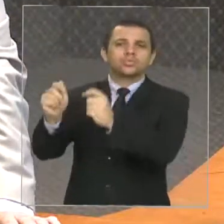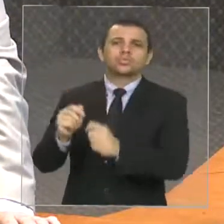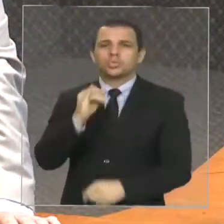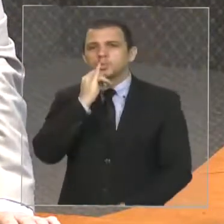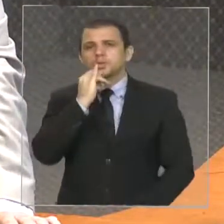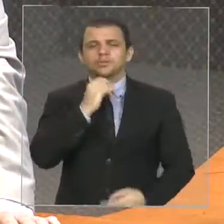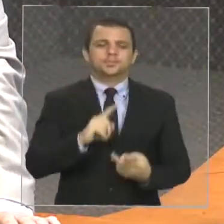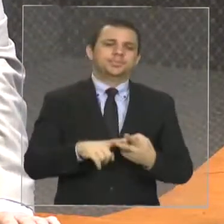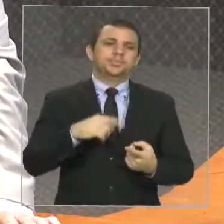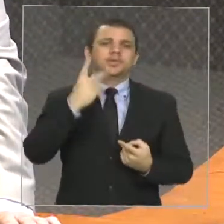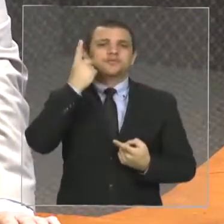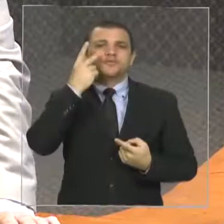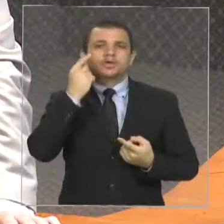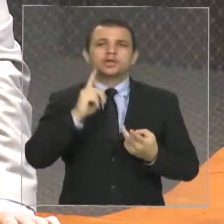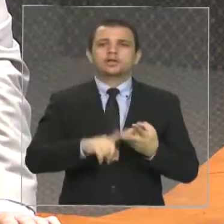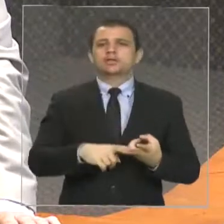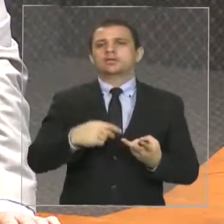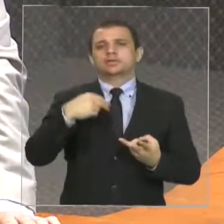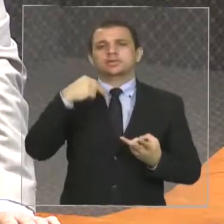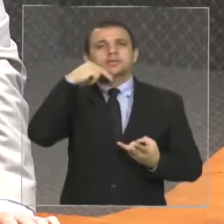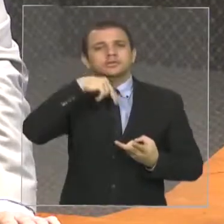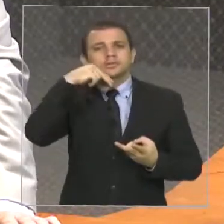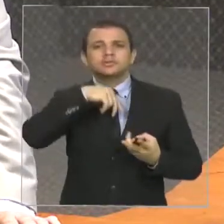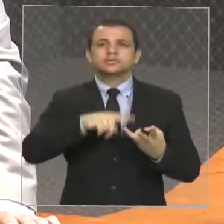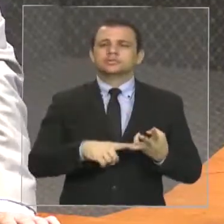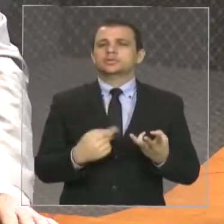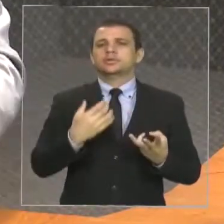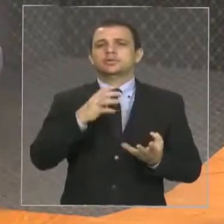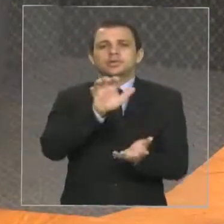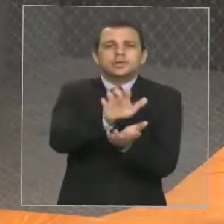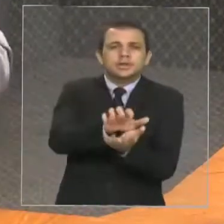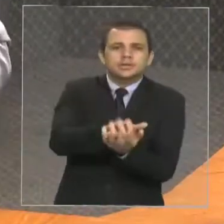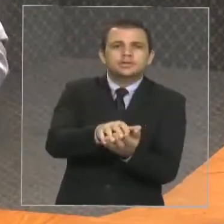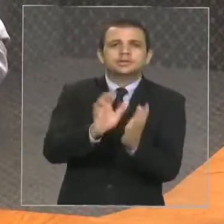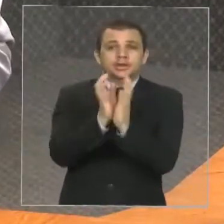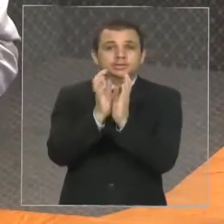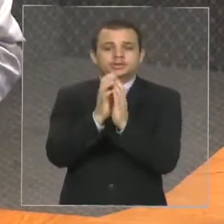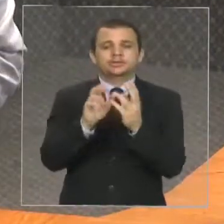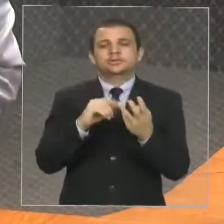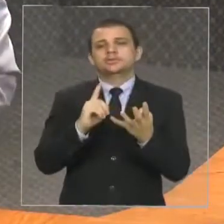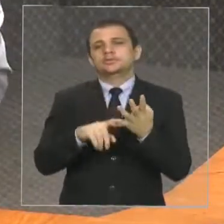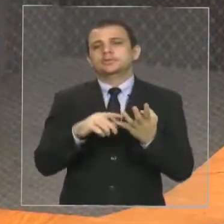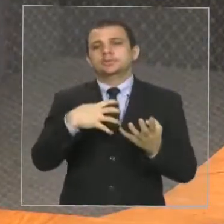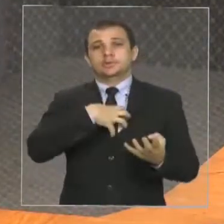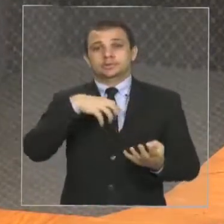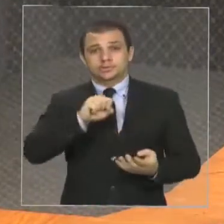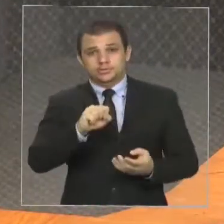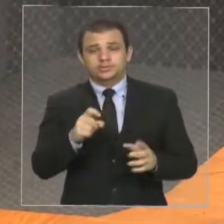Fortaleza, Natal, Recife, Salvador, Rio de Janeiro, Brasília.